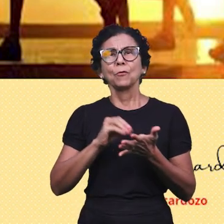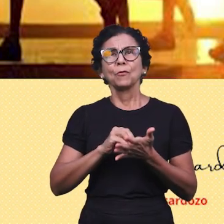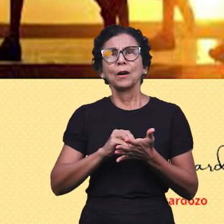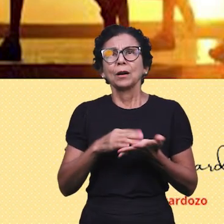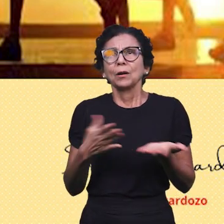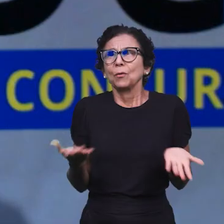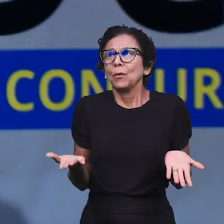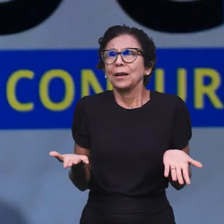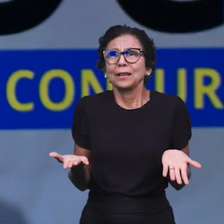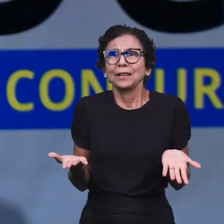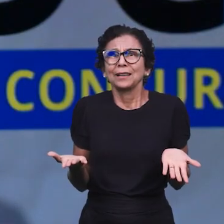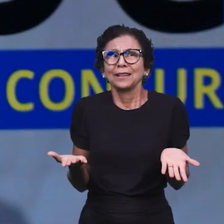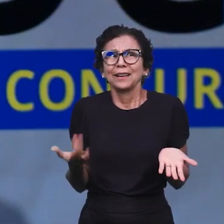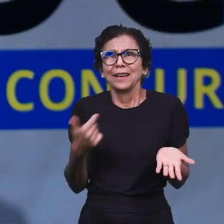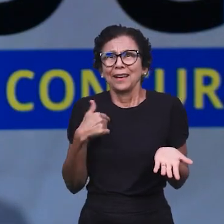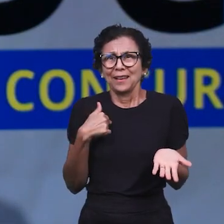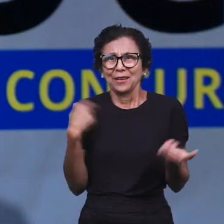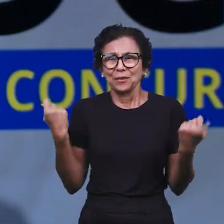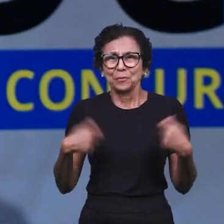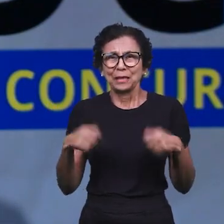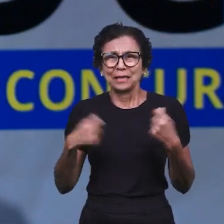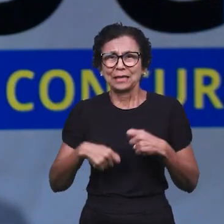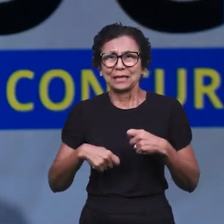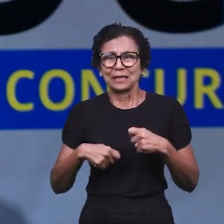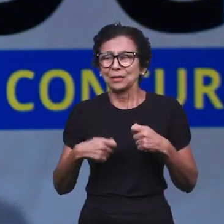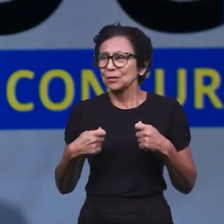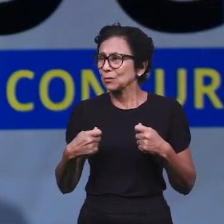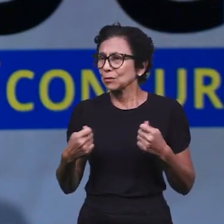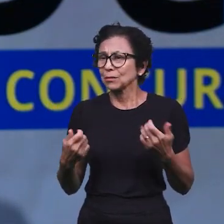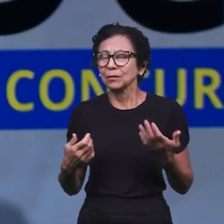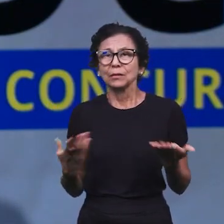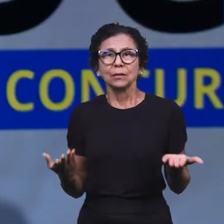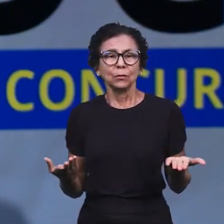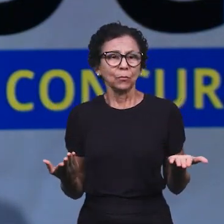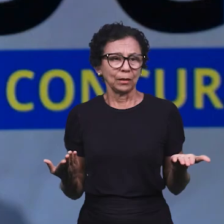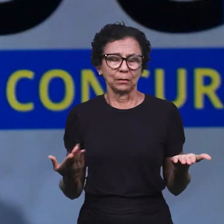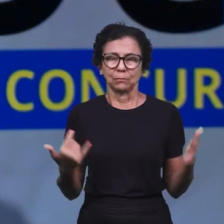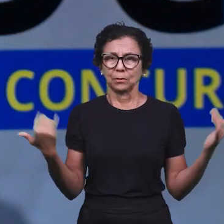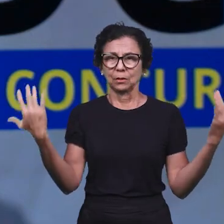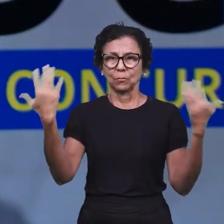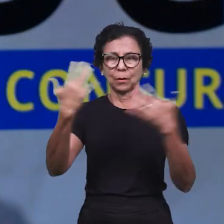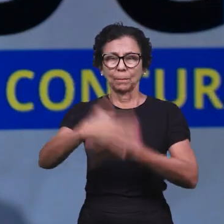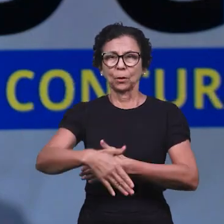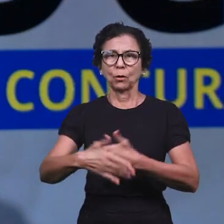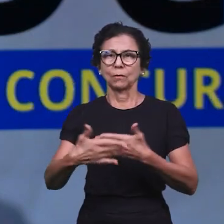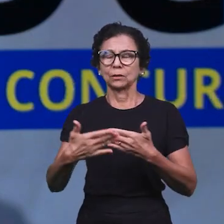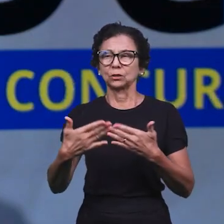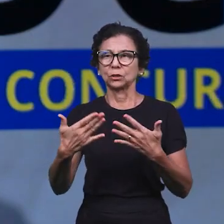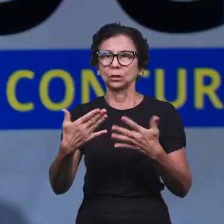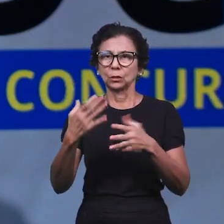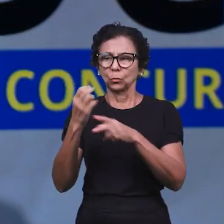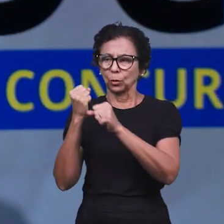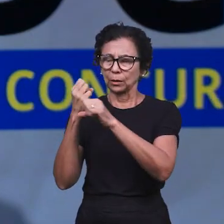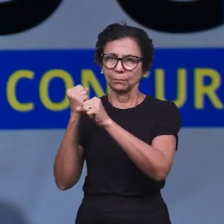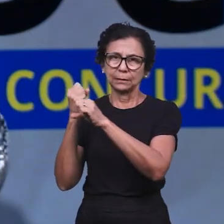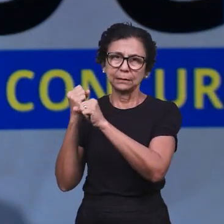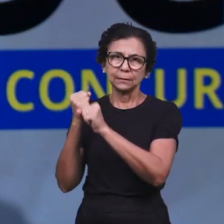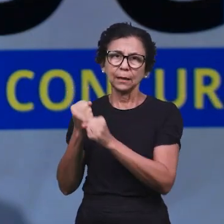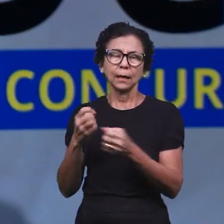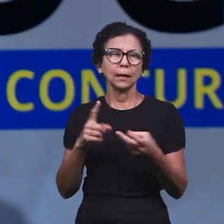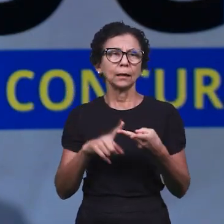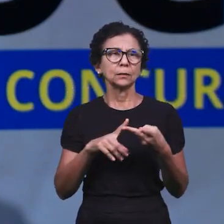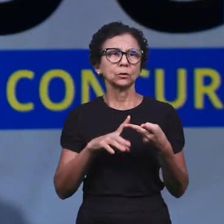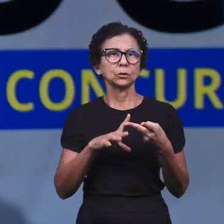professor Júlio? Eu vou ter que fazer uma prova de contabilidade, eu vou ter que fazer uma prova de